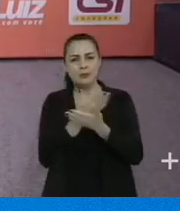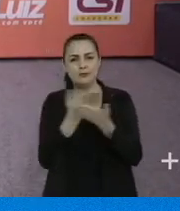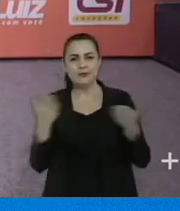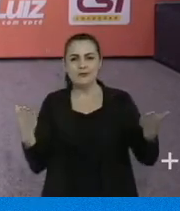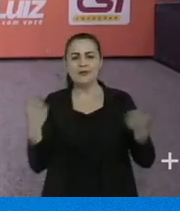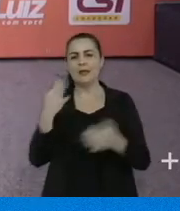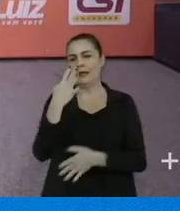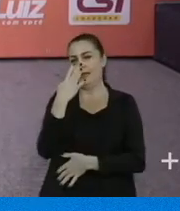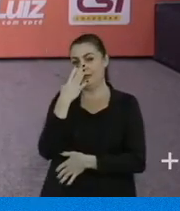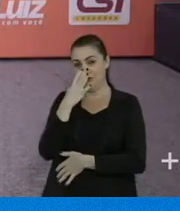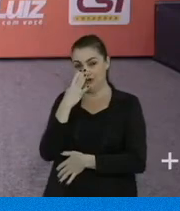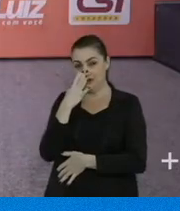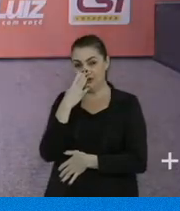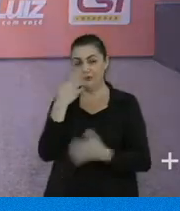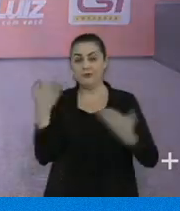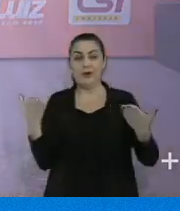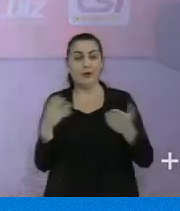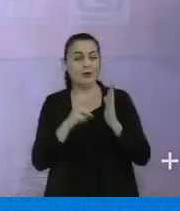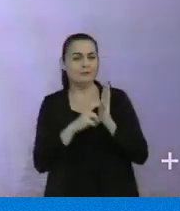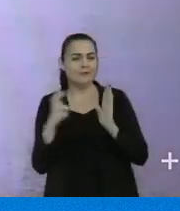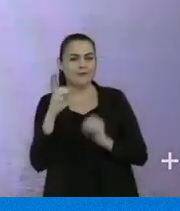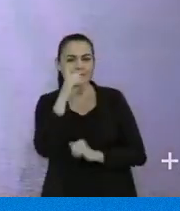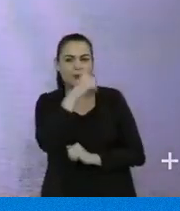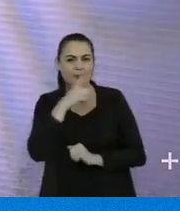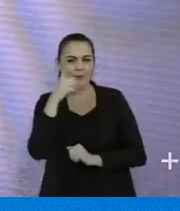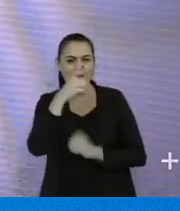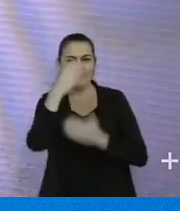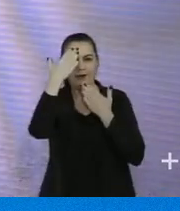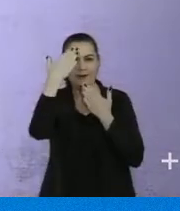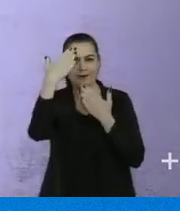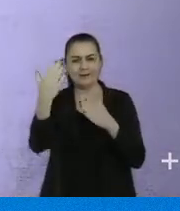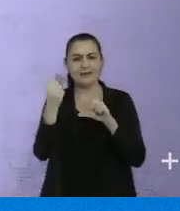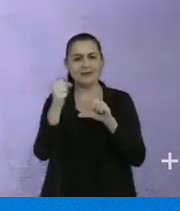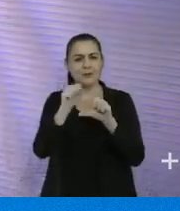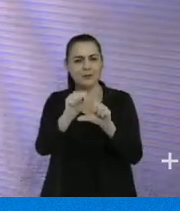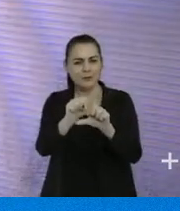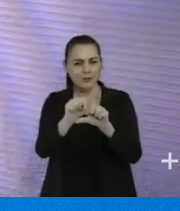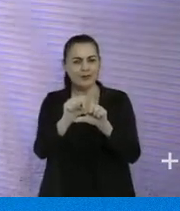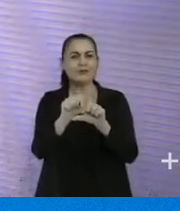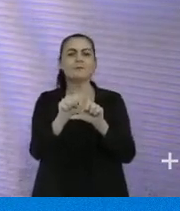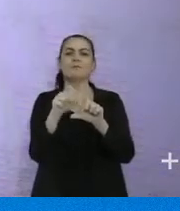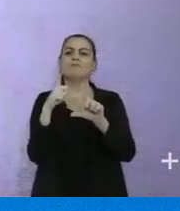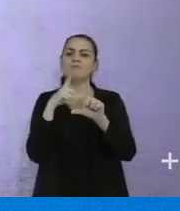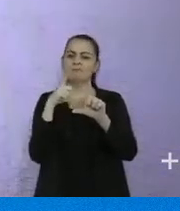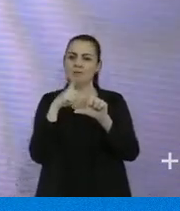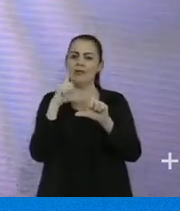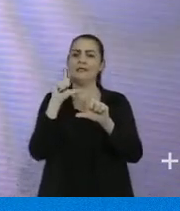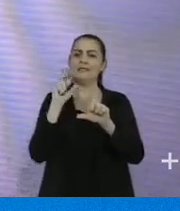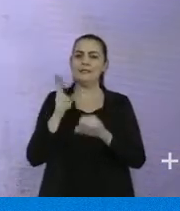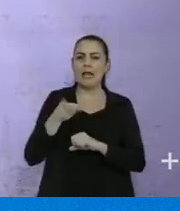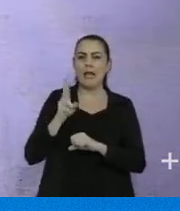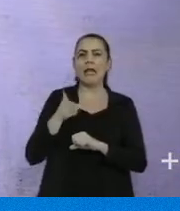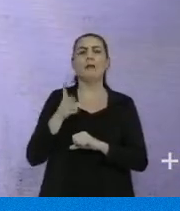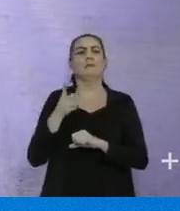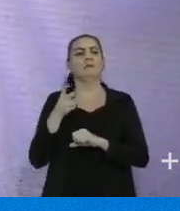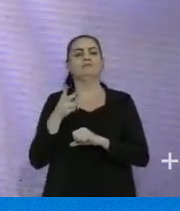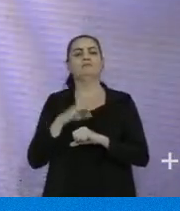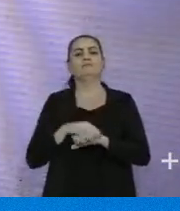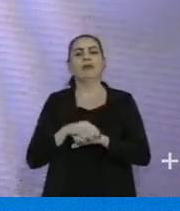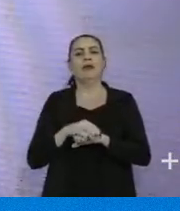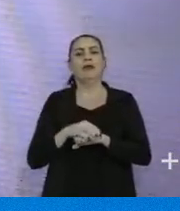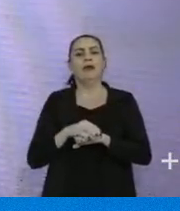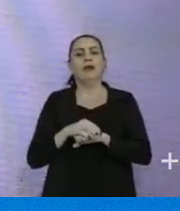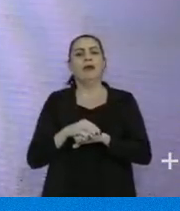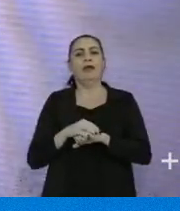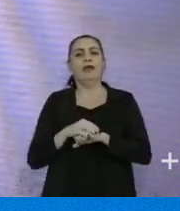ouvindo na manhã de domingo. Agradecer ao Mercadinho São Luís, que tem promovido esse evento, que é maravilhoso, que eu acho